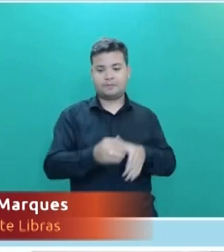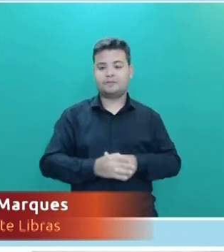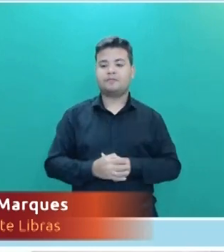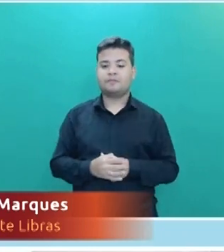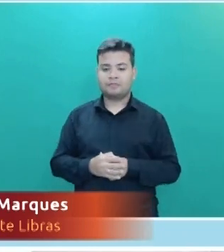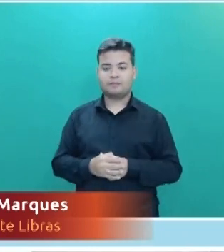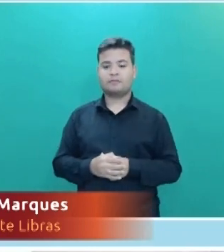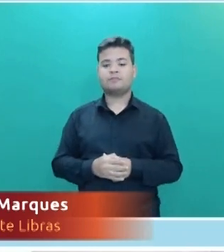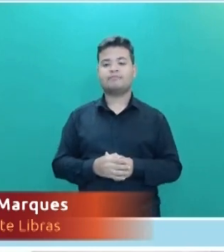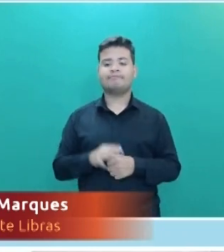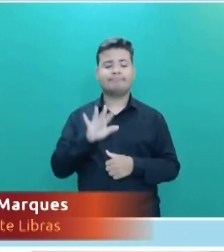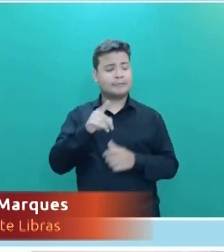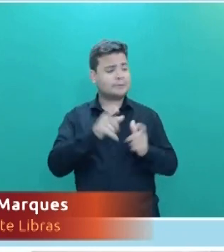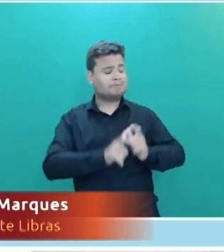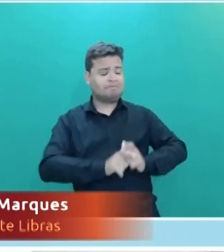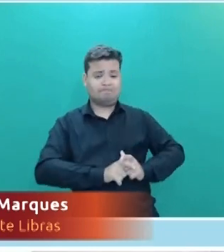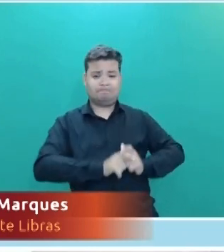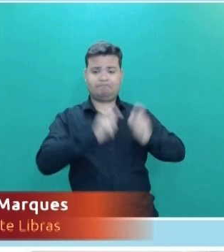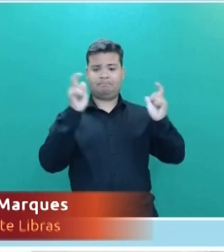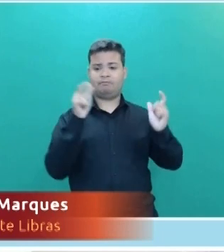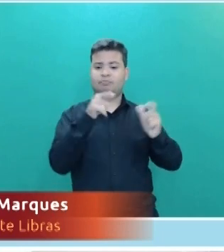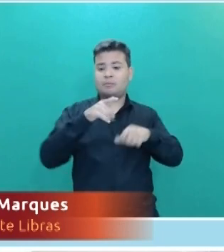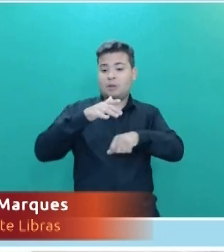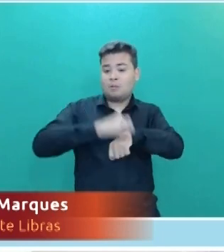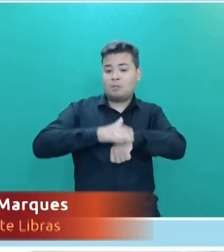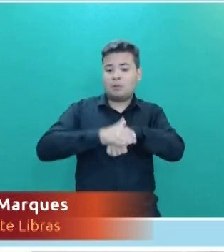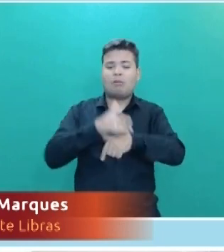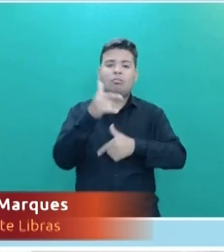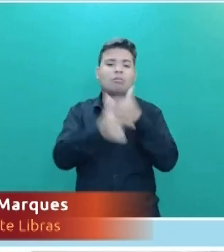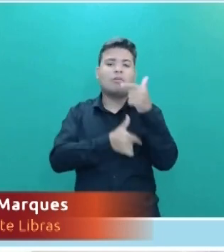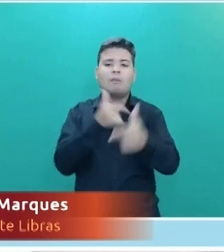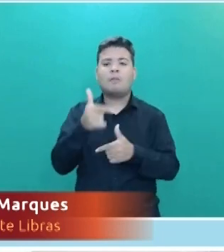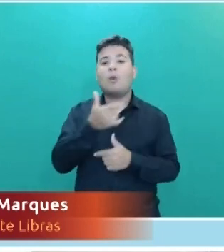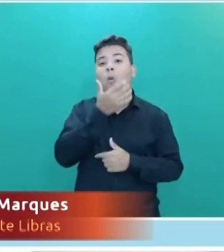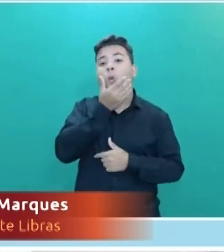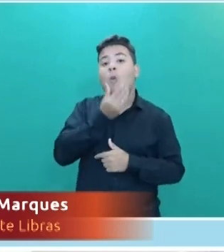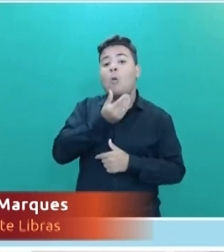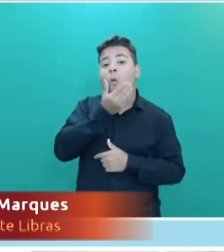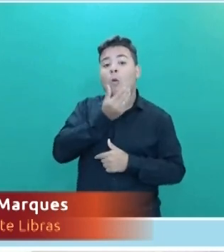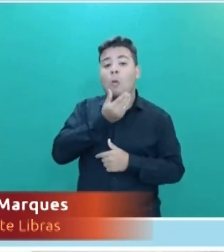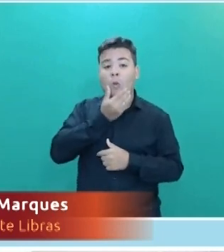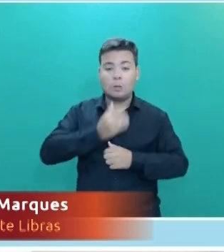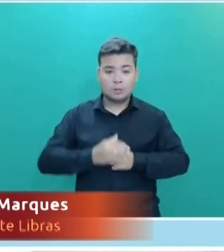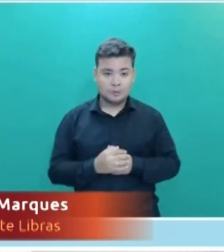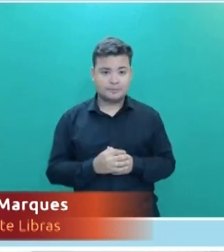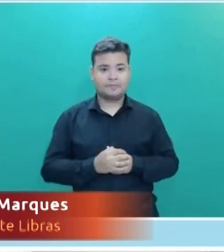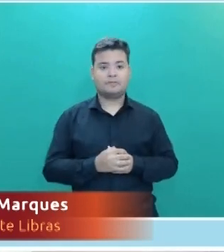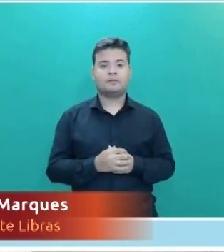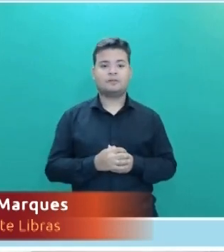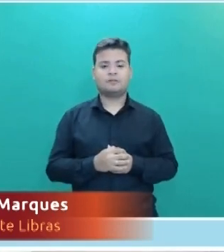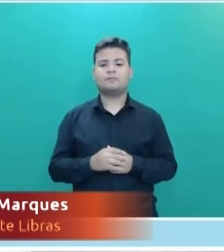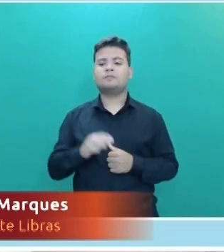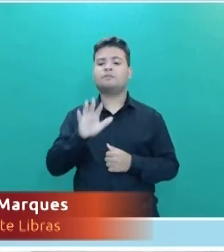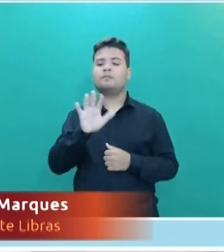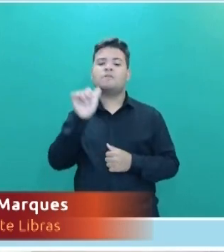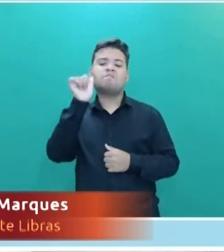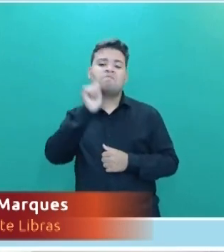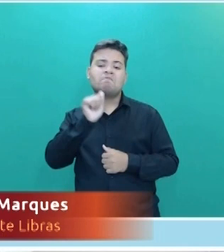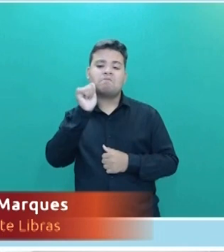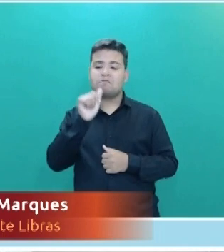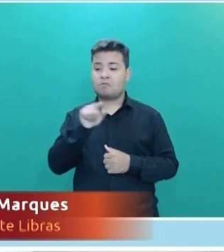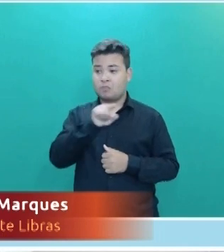encontra majoritariamente uma mão de obra masculina. As mulheres, elas têm presença, sim,